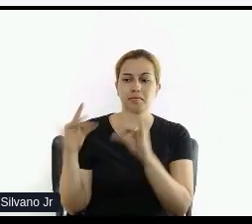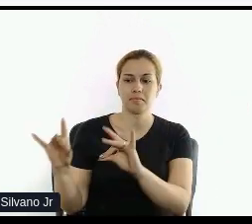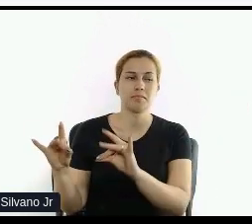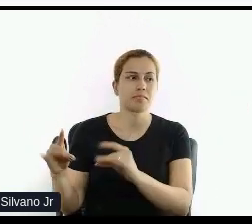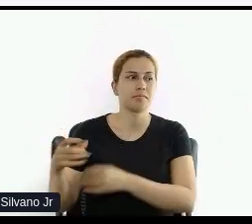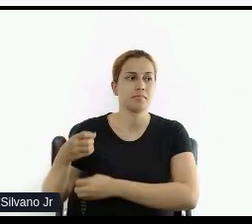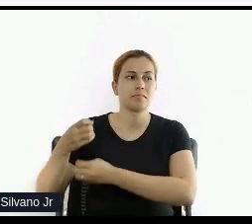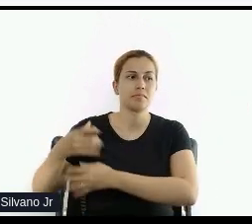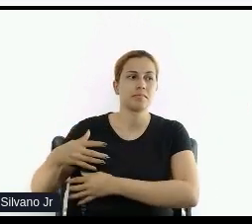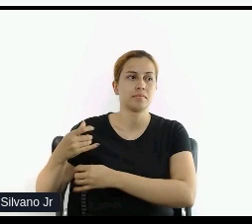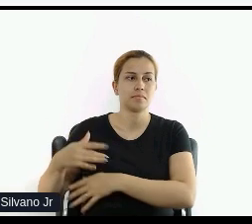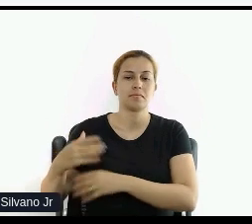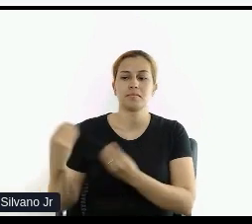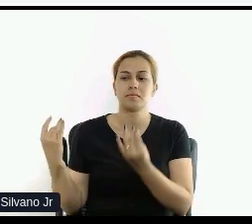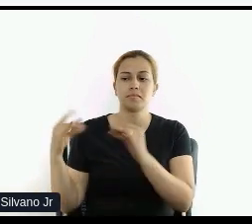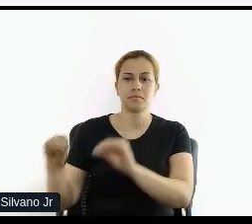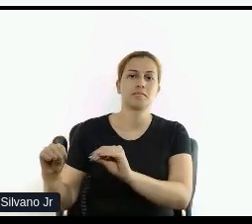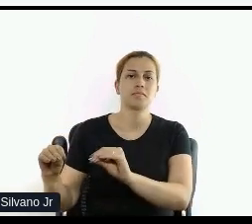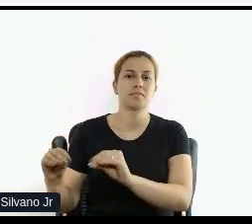aqui no chat.